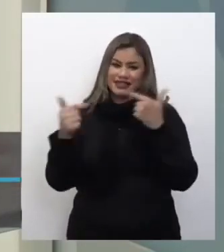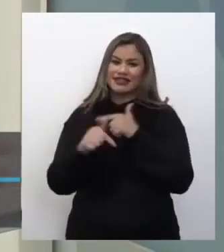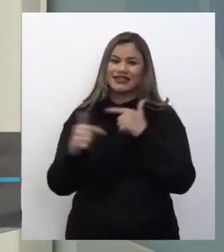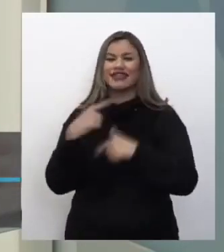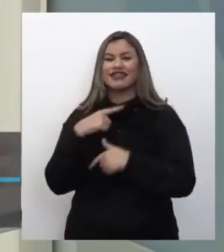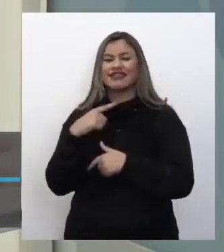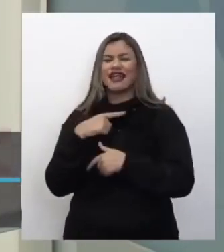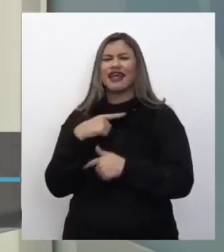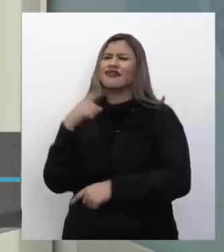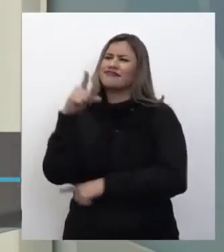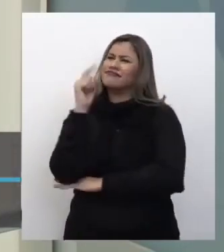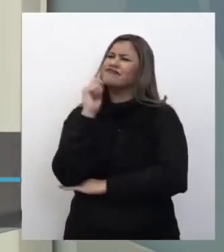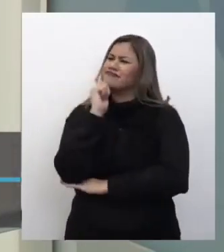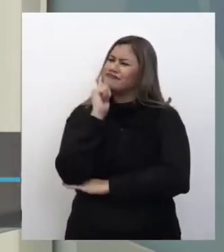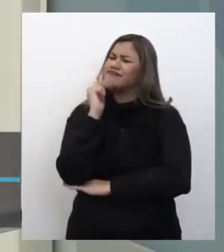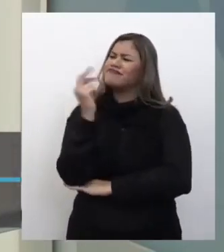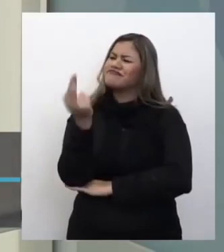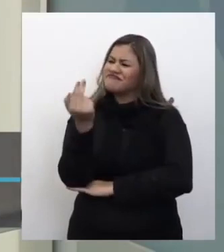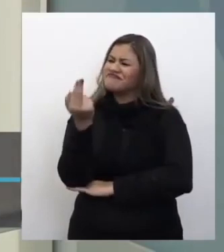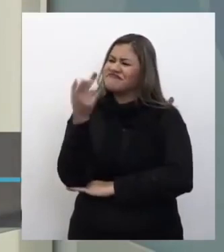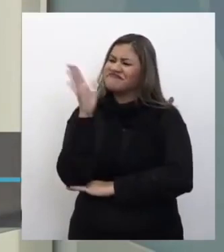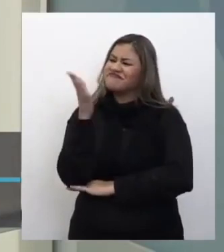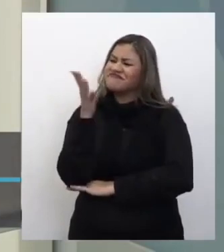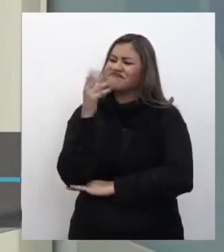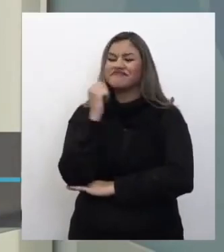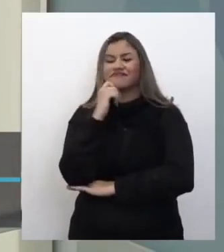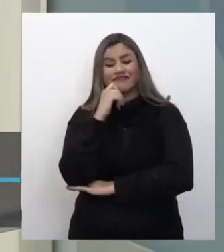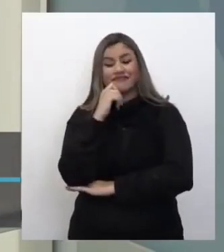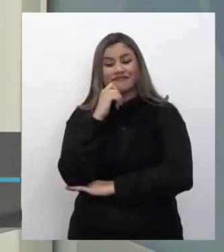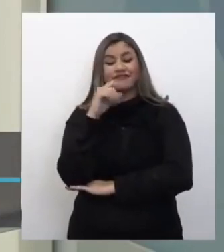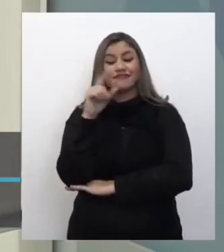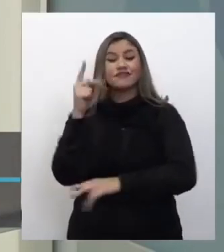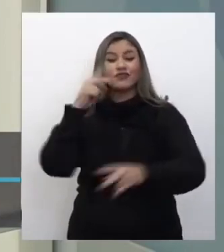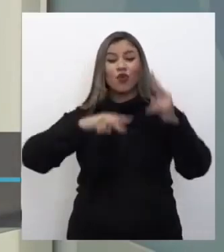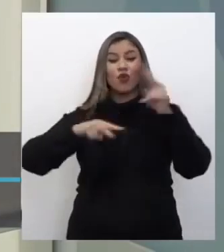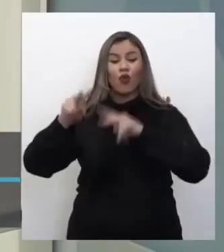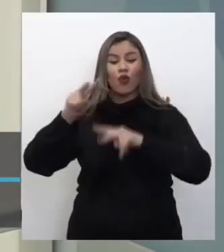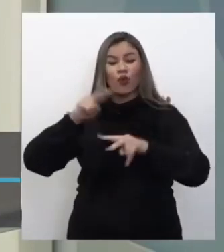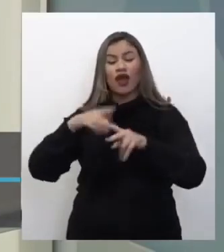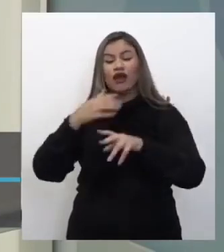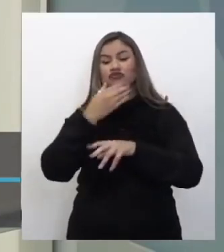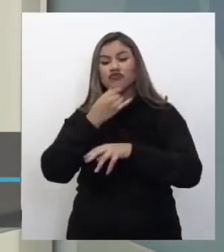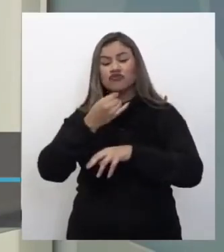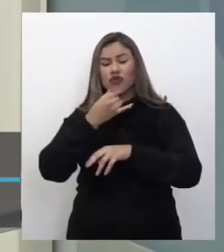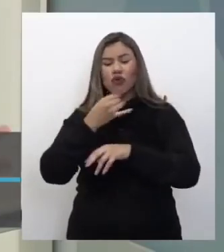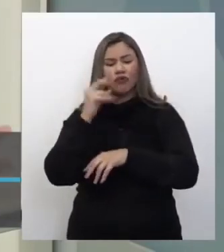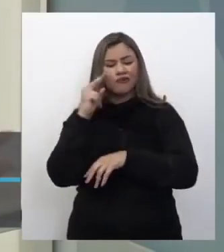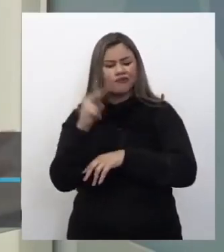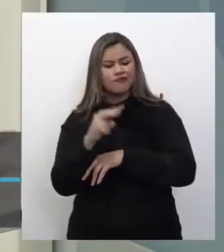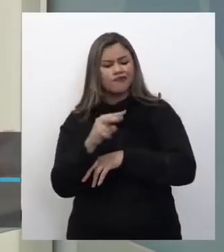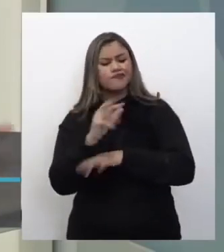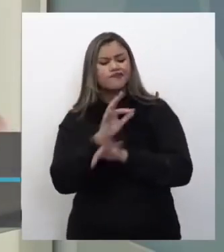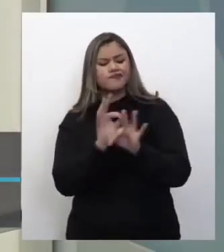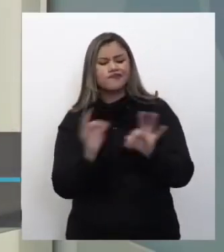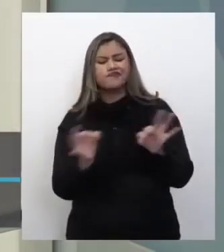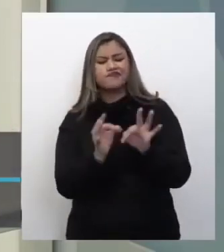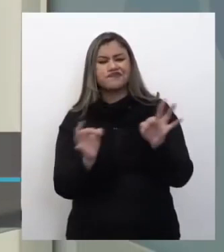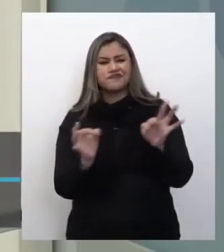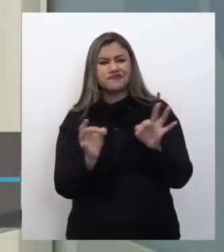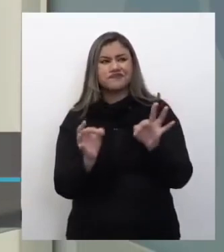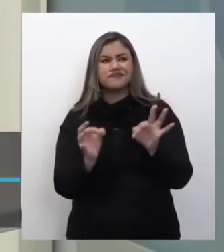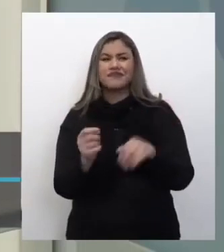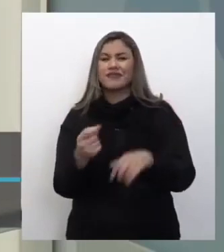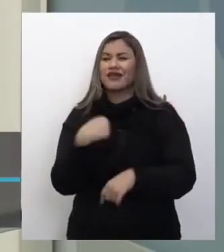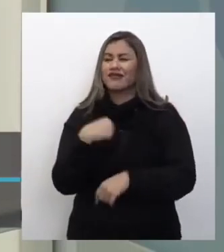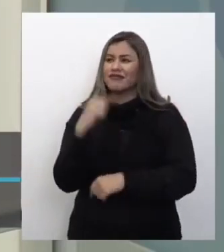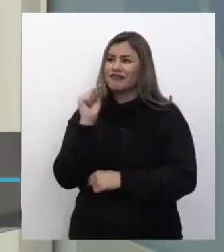mas já passei por isso. Mas o olhar do comediante para aquela coisa simples da vida faz com que arranque muitas risadas